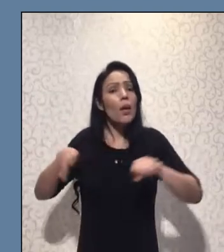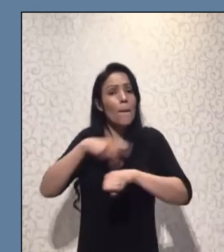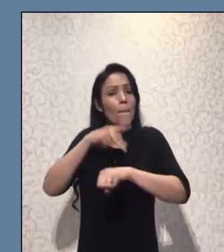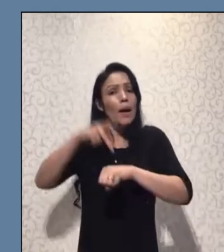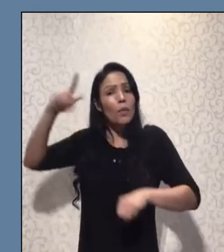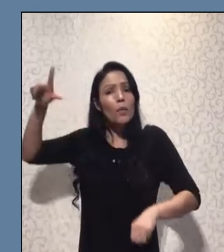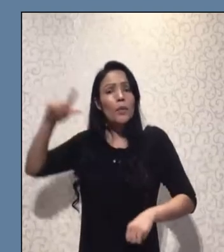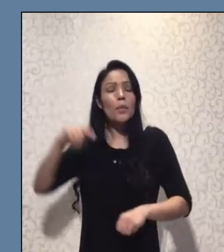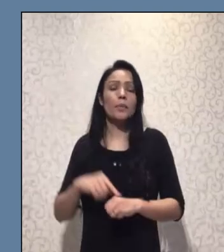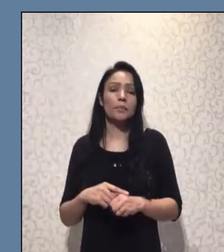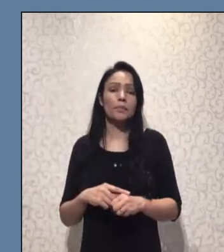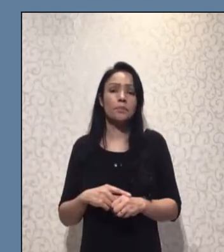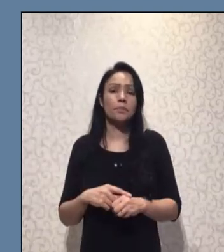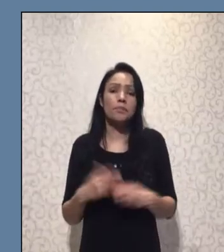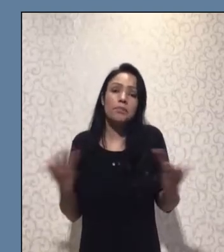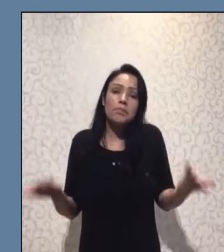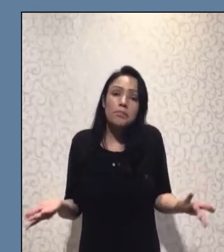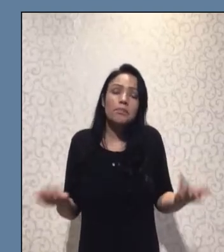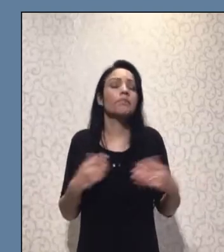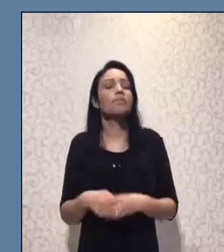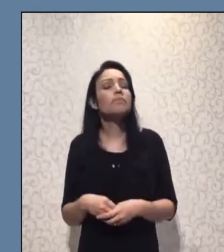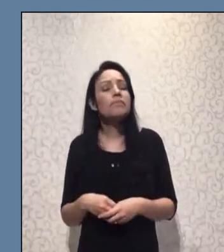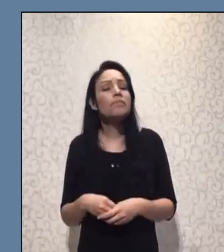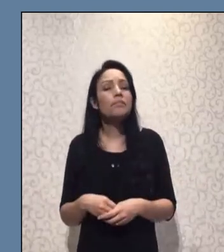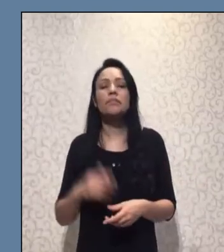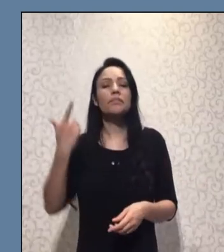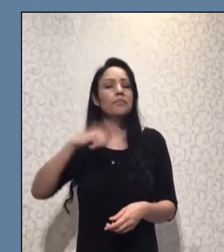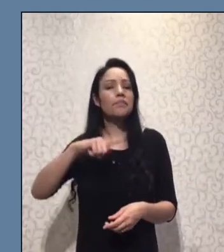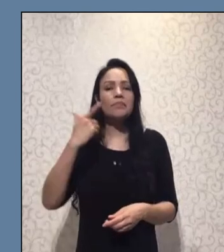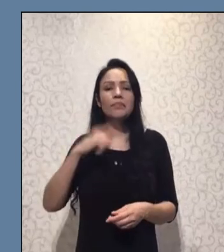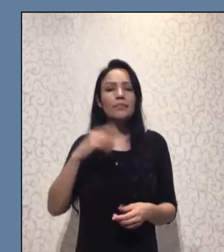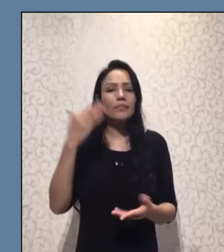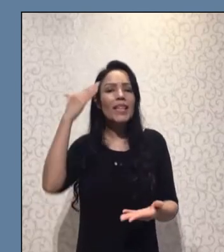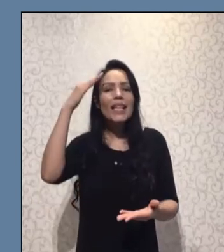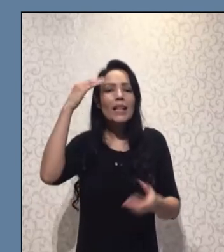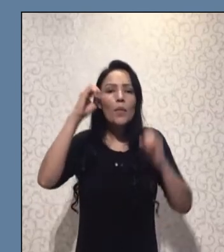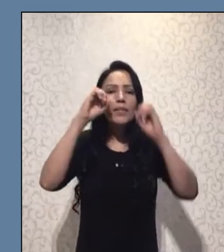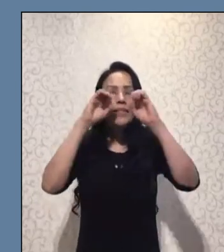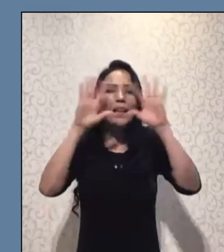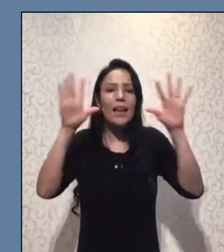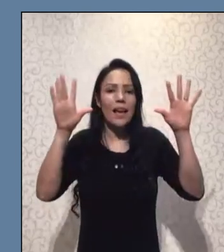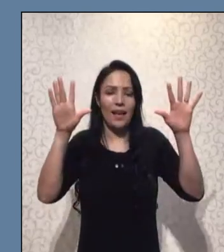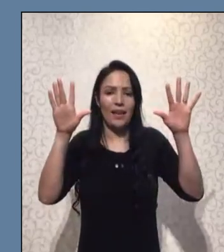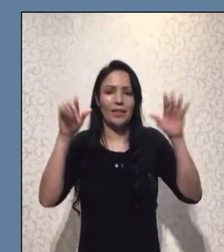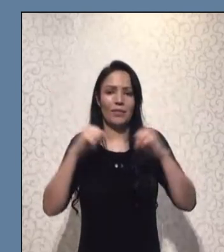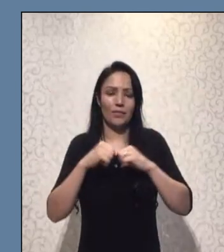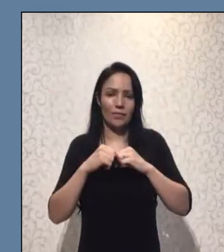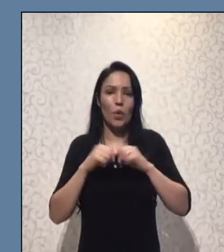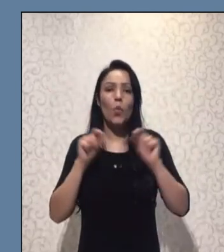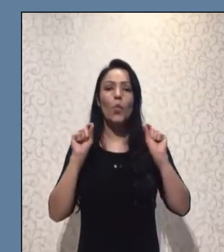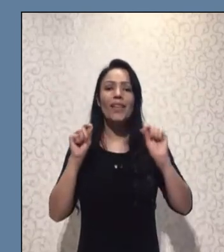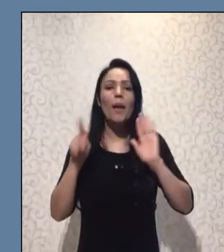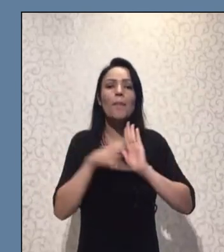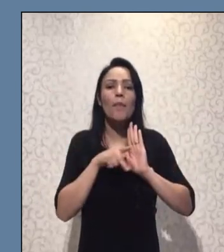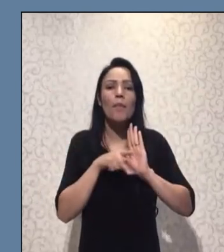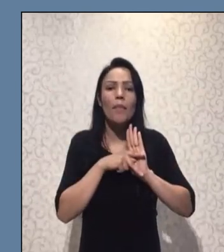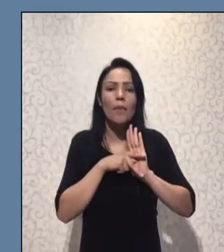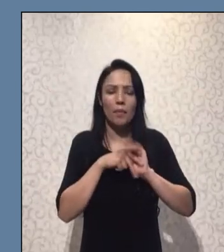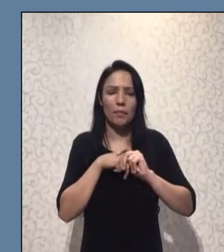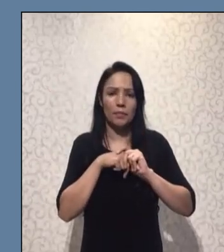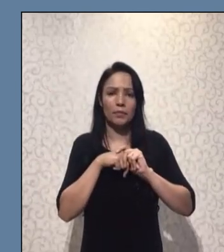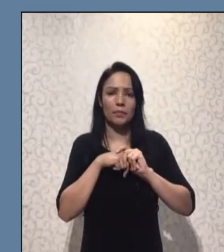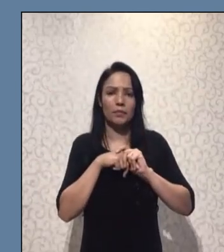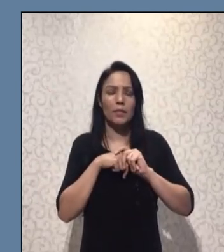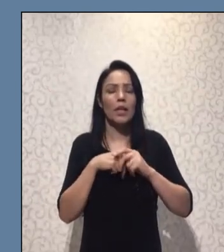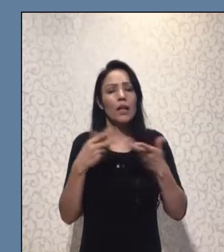se eles não têm essa dimensão, se eles têm esse desprezo, né? Quer dizer, obviamente, eles não